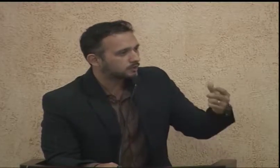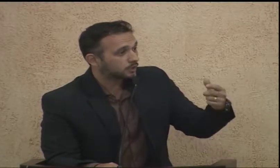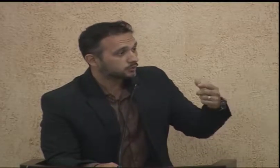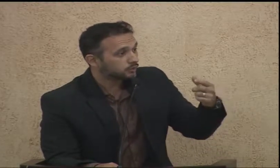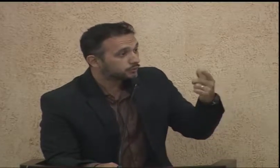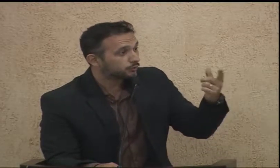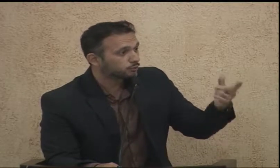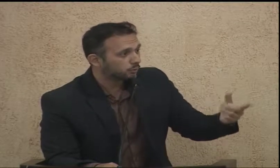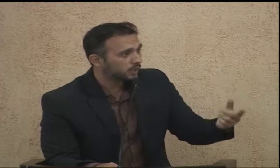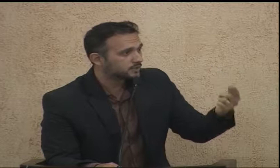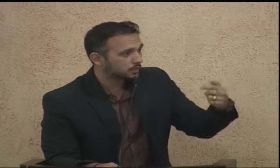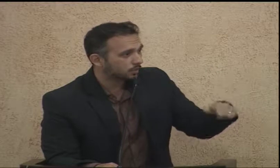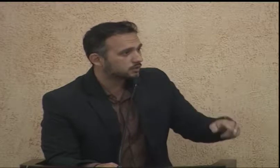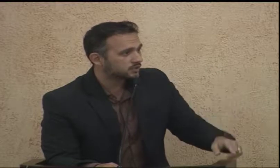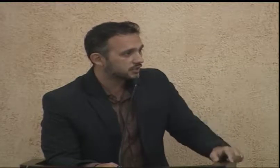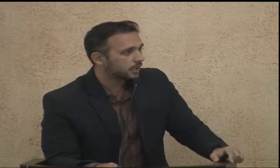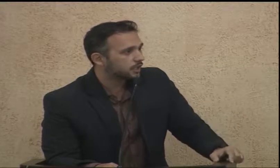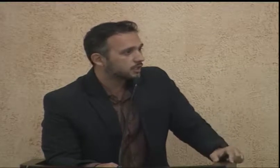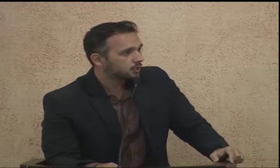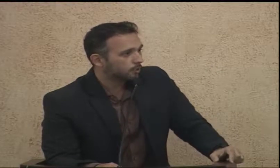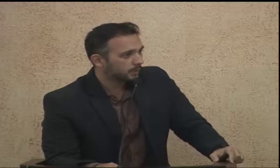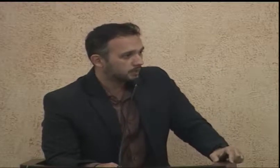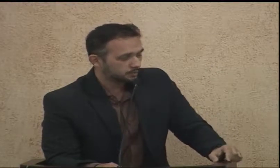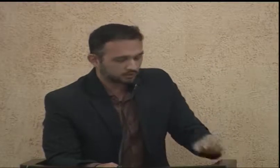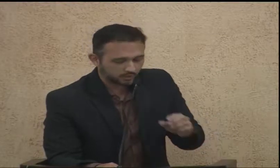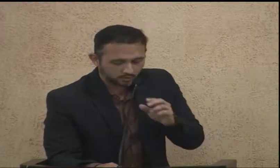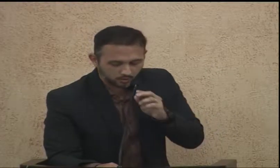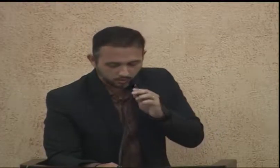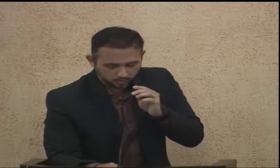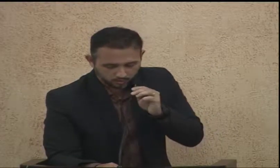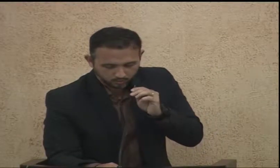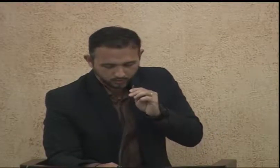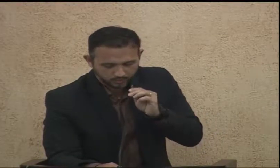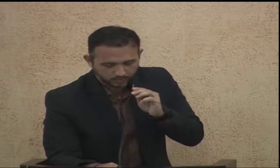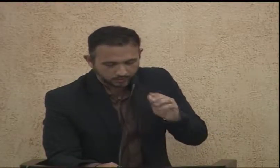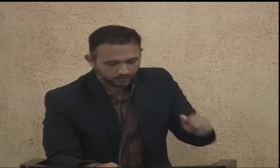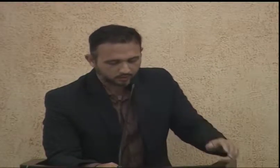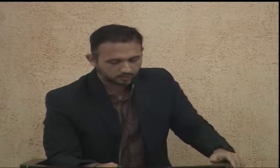as situações flutuantes, a qual nós já comentamos aqui,